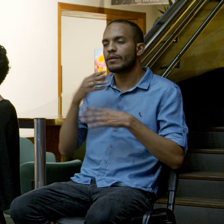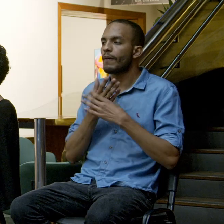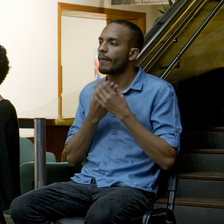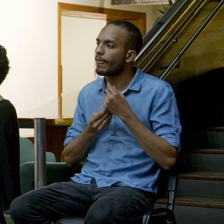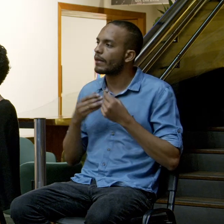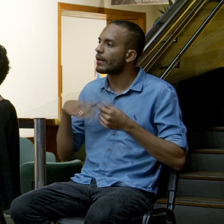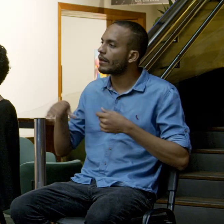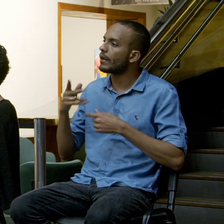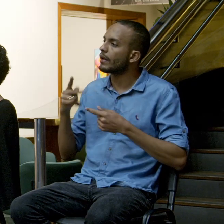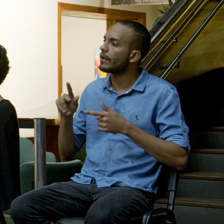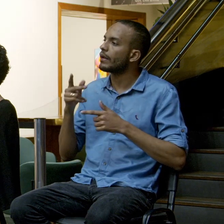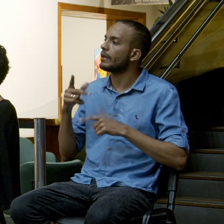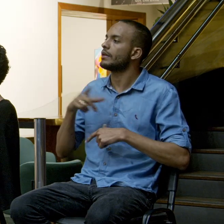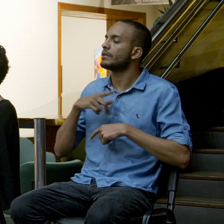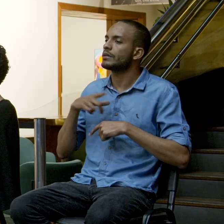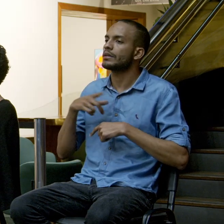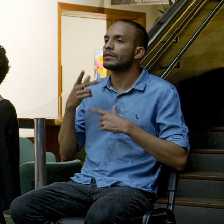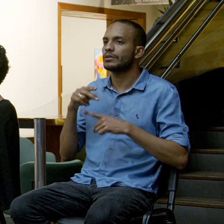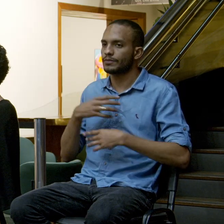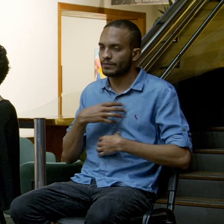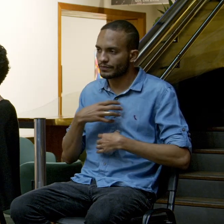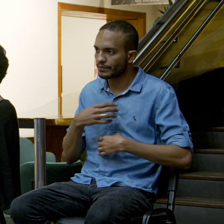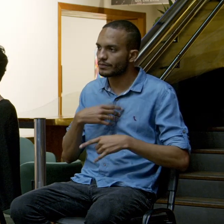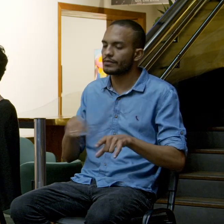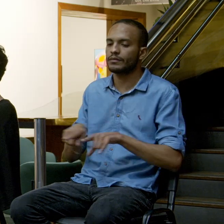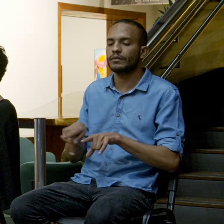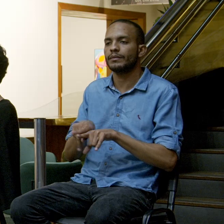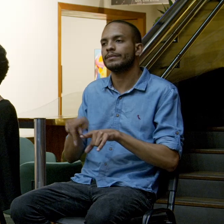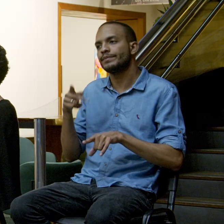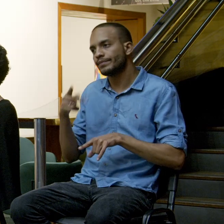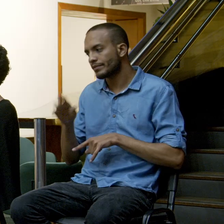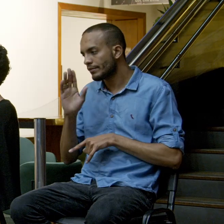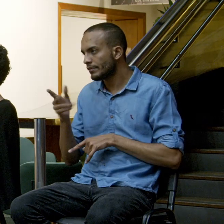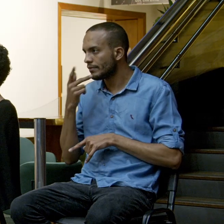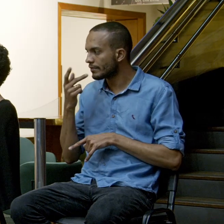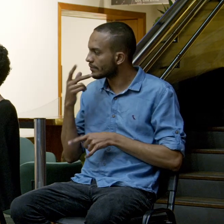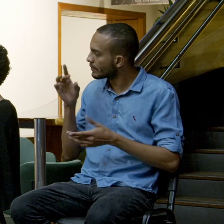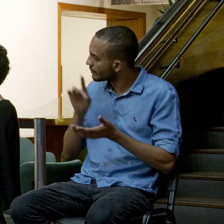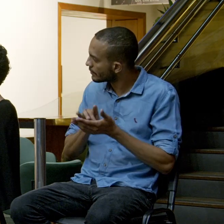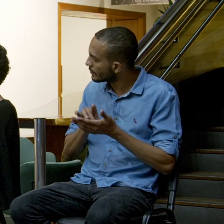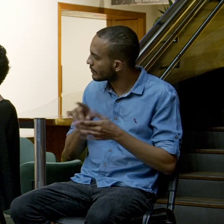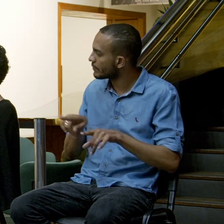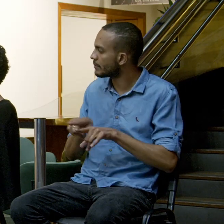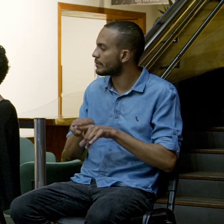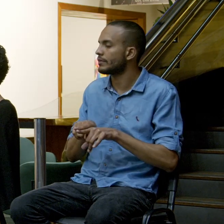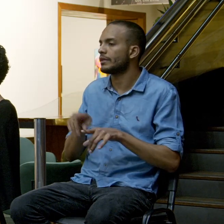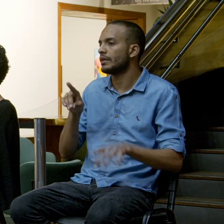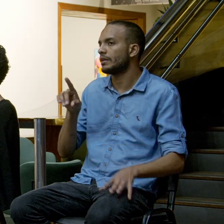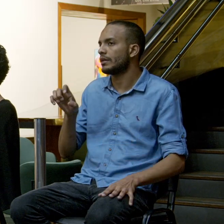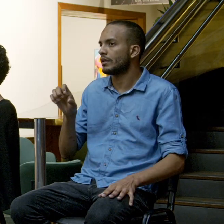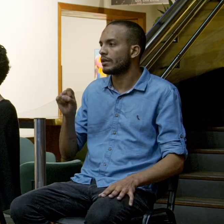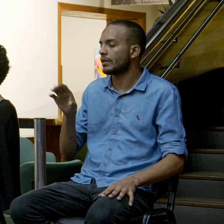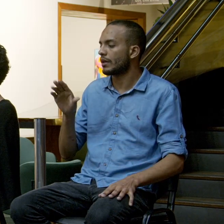Catherine e Maiolino, que levou a essa evocação. A própria Maiolino, em entrevista, reafirma deixando algo de escatológico.